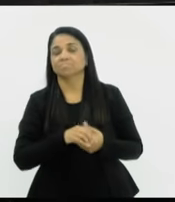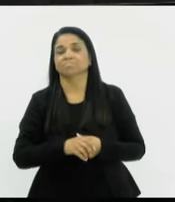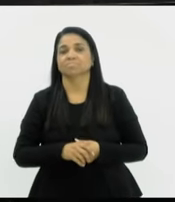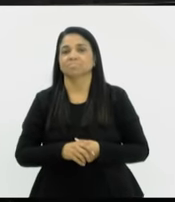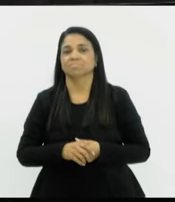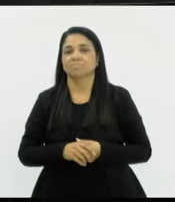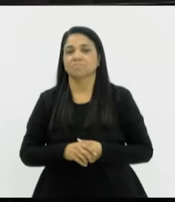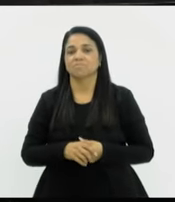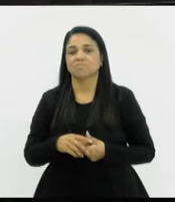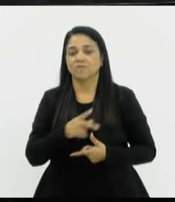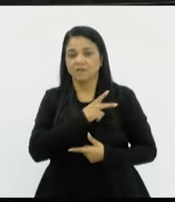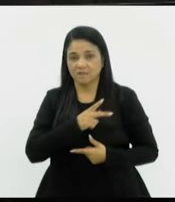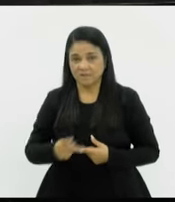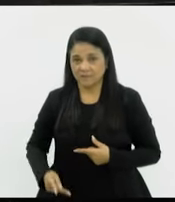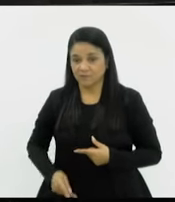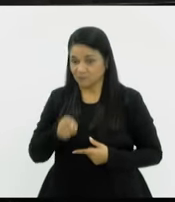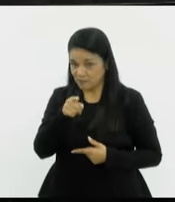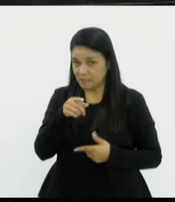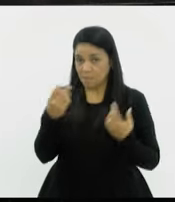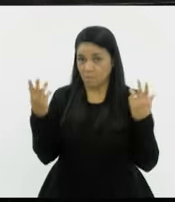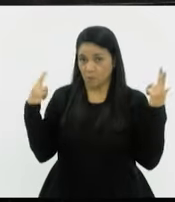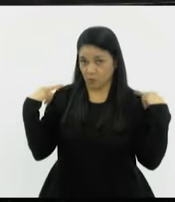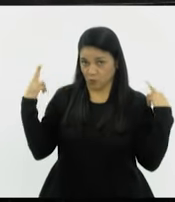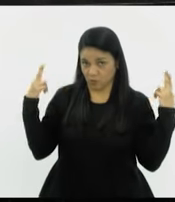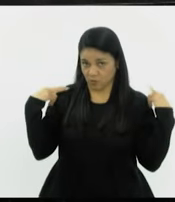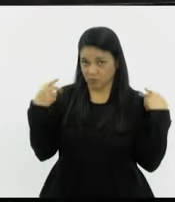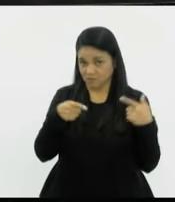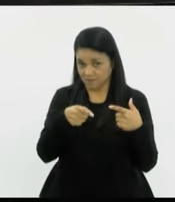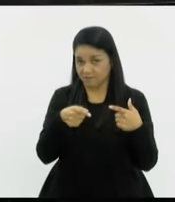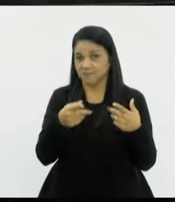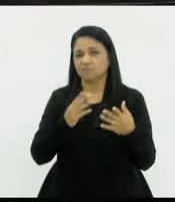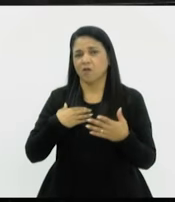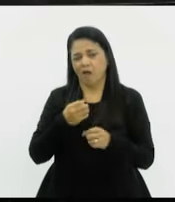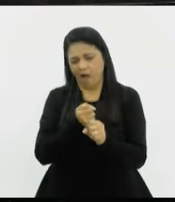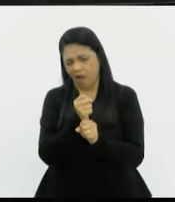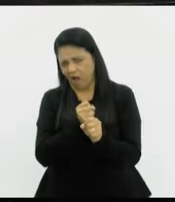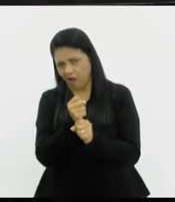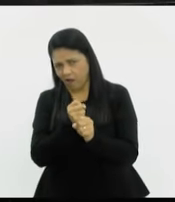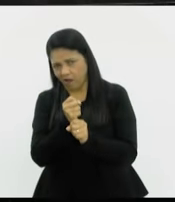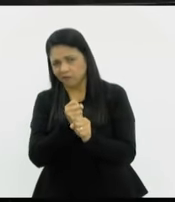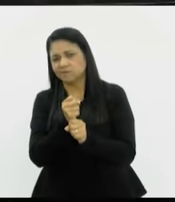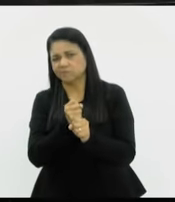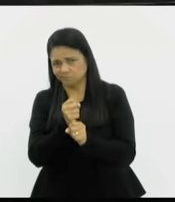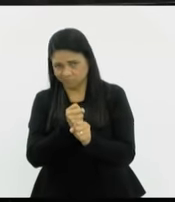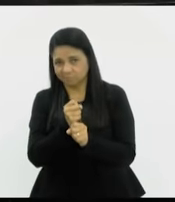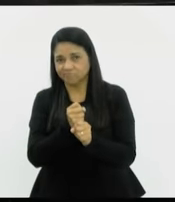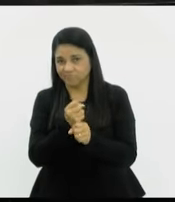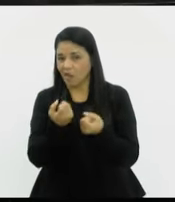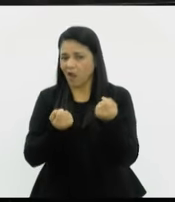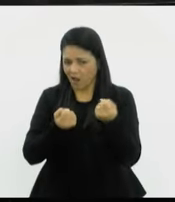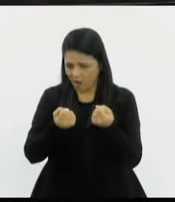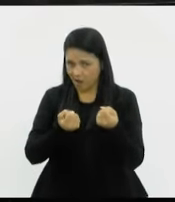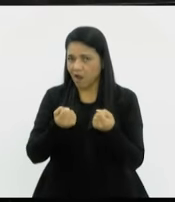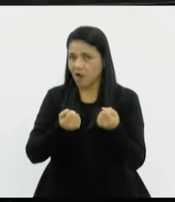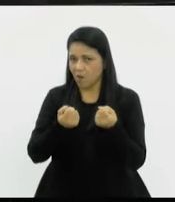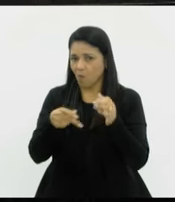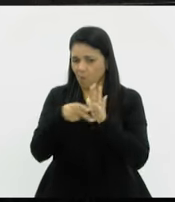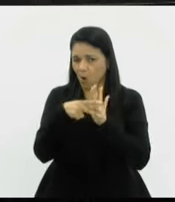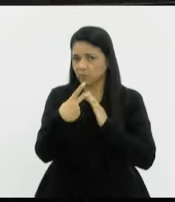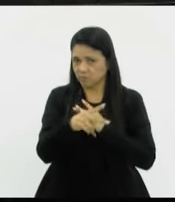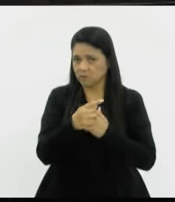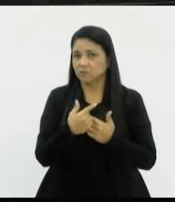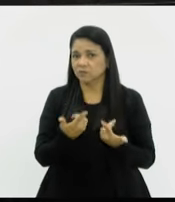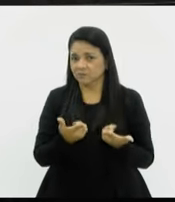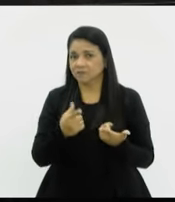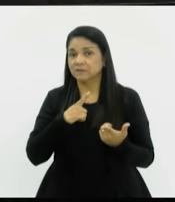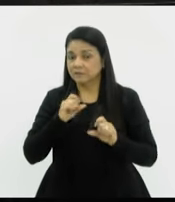Excelência é motorista há muitos anos e tem carro e faz